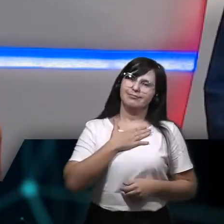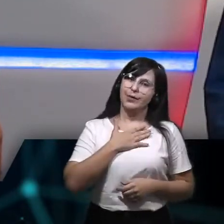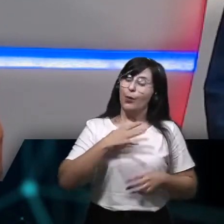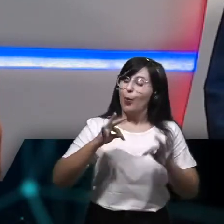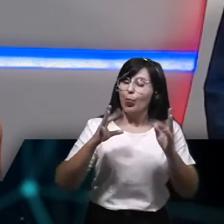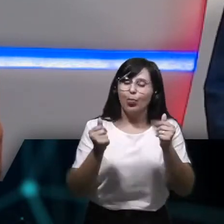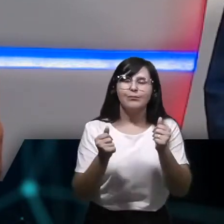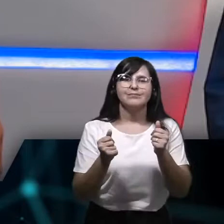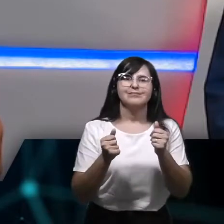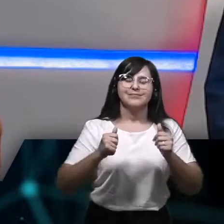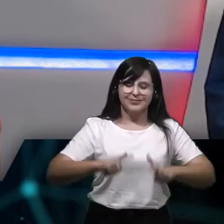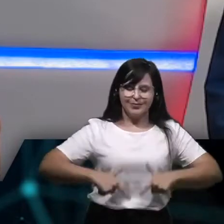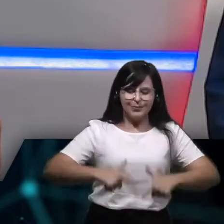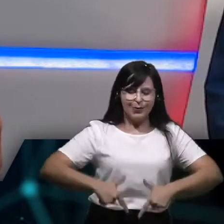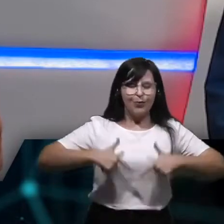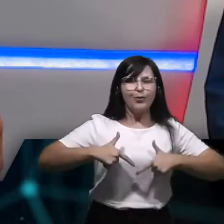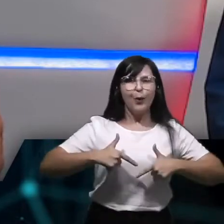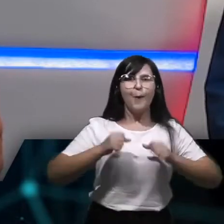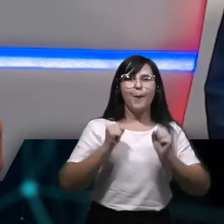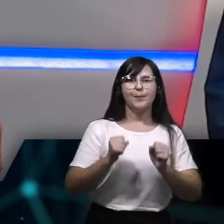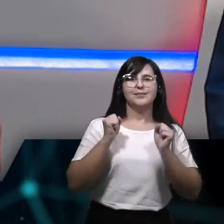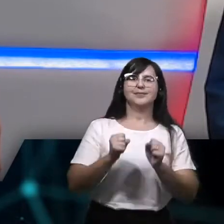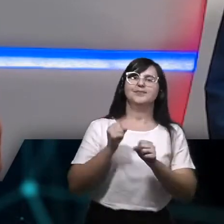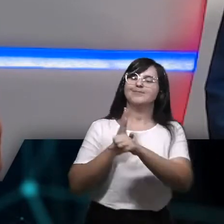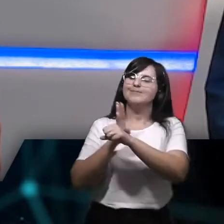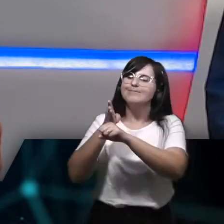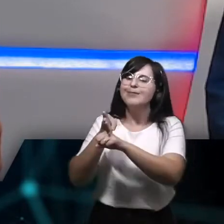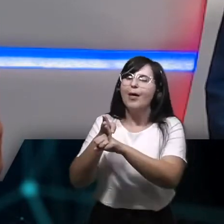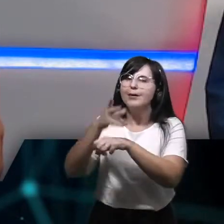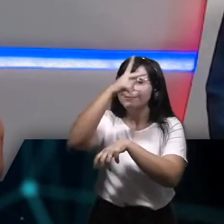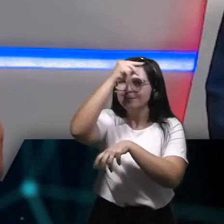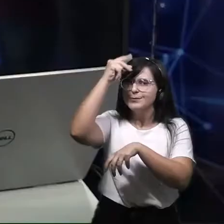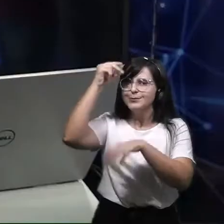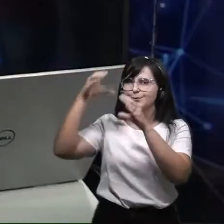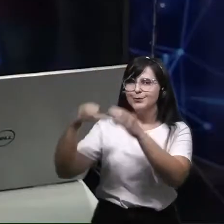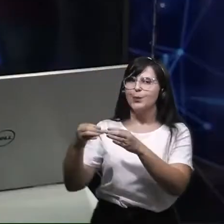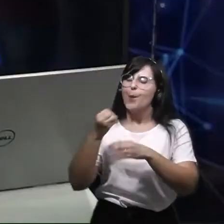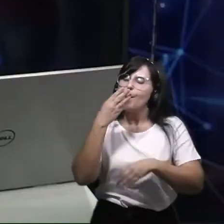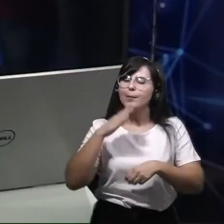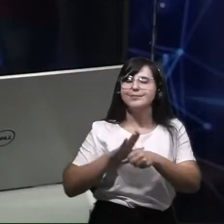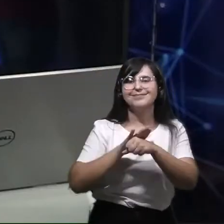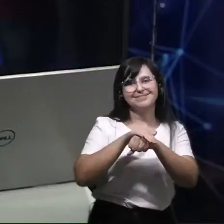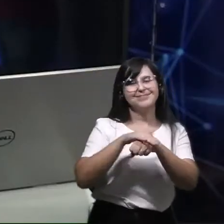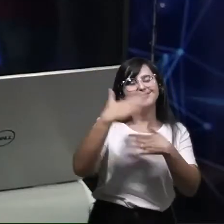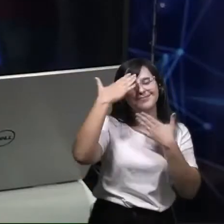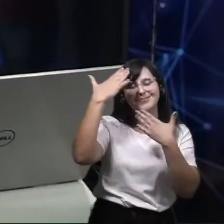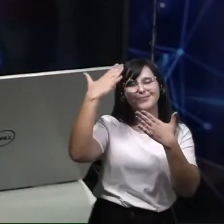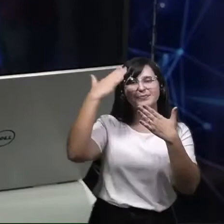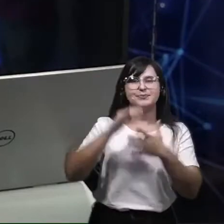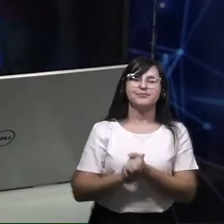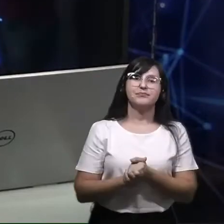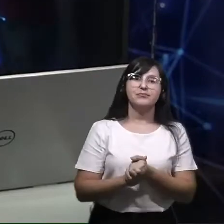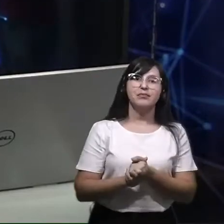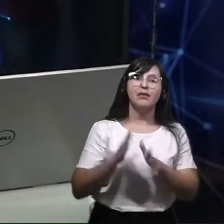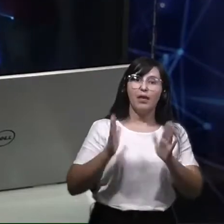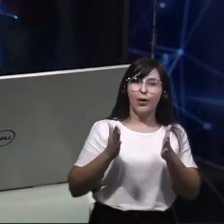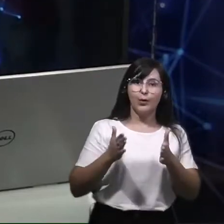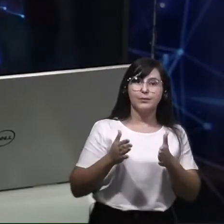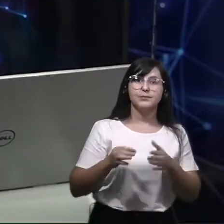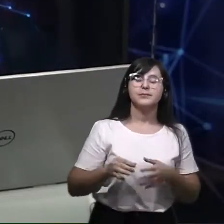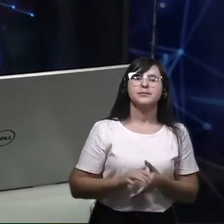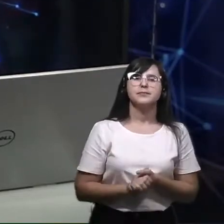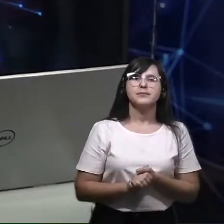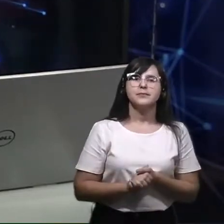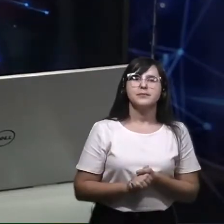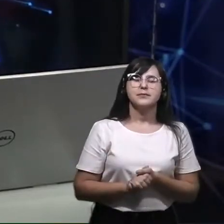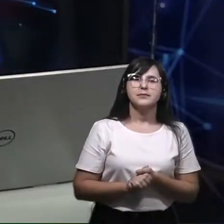todos que têm lutado para que nós possamos chegar lá. Muito obrigado e meu boa noite. Vamos então fazer o sorteio do próximo candidato,